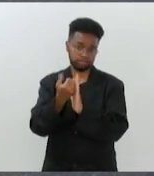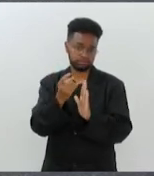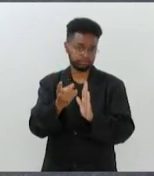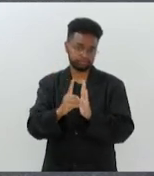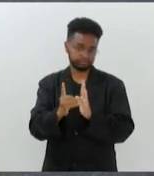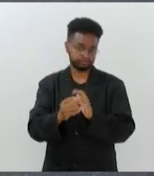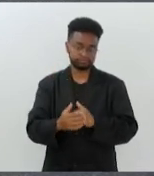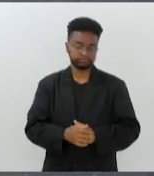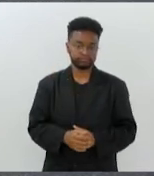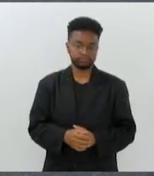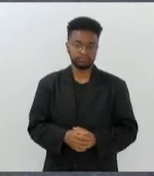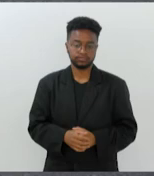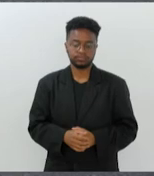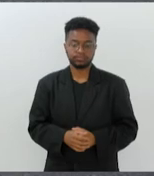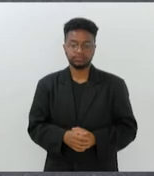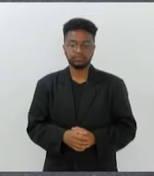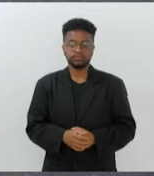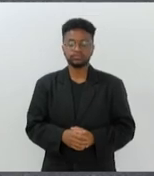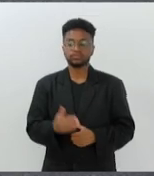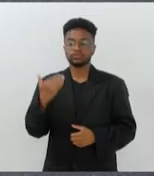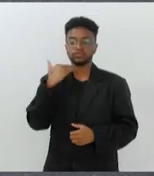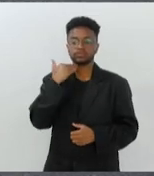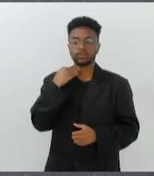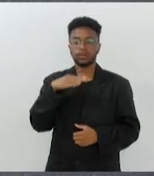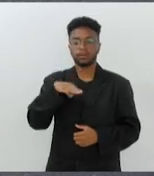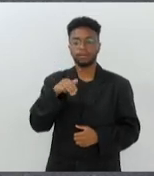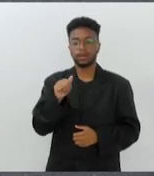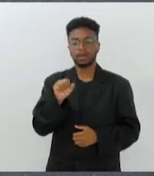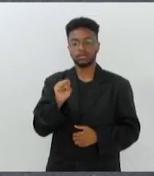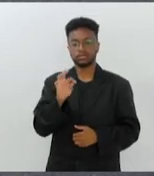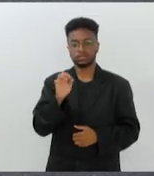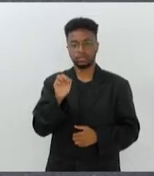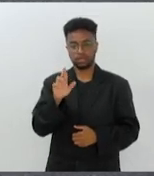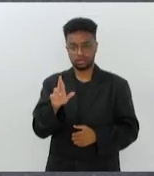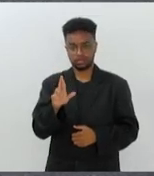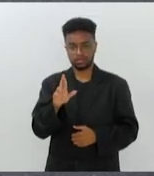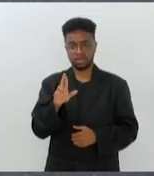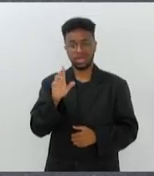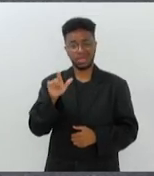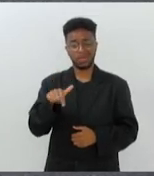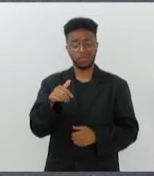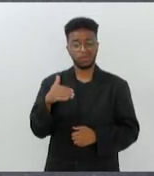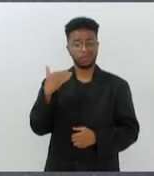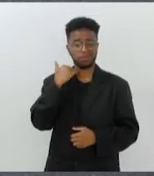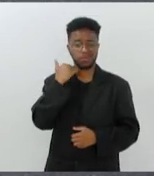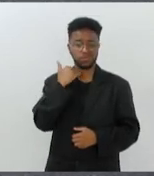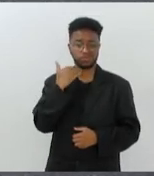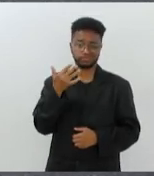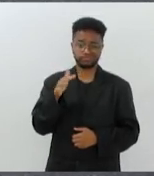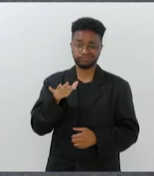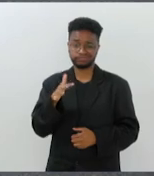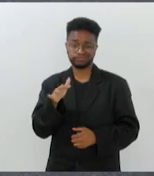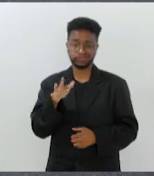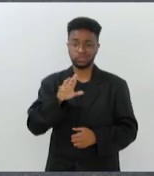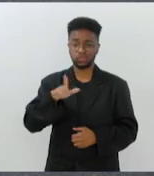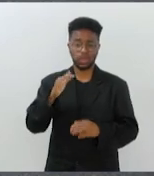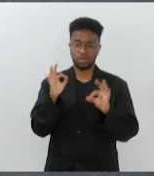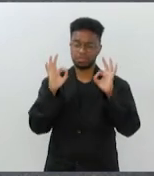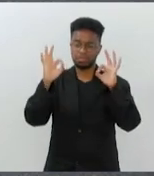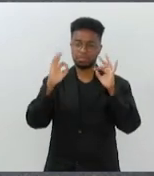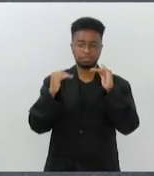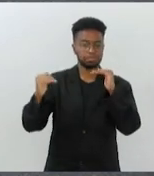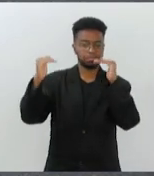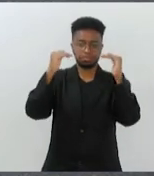extraordinário. O Banco Master é um banco médio, não é um banco de primeira